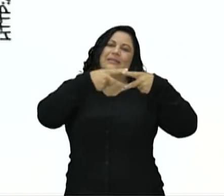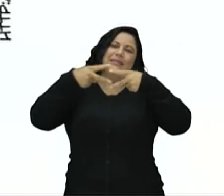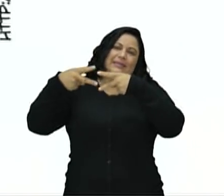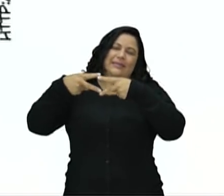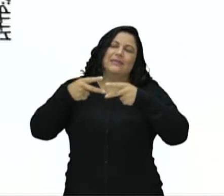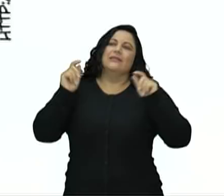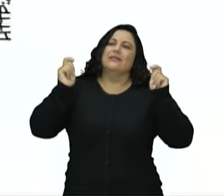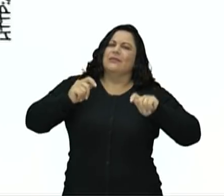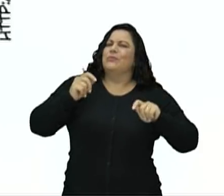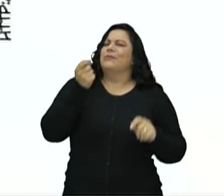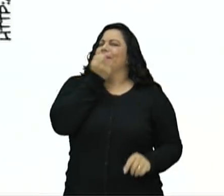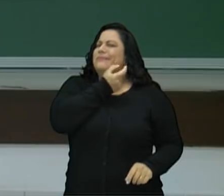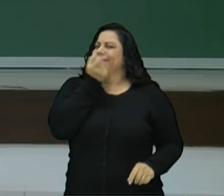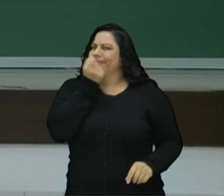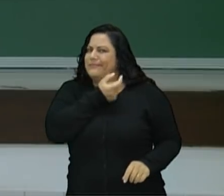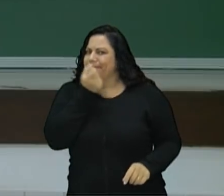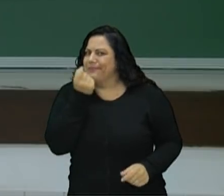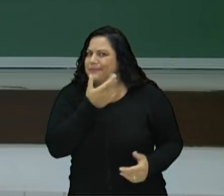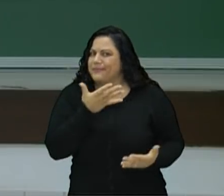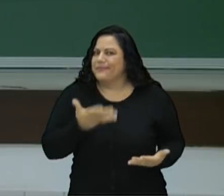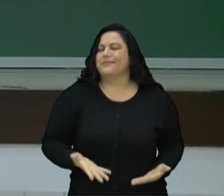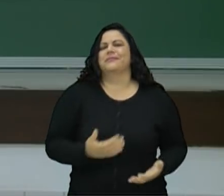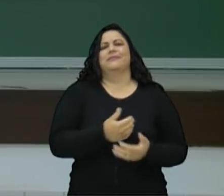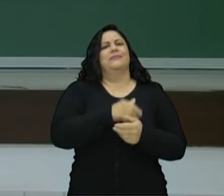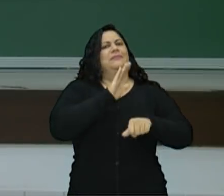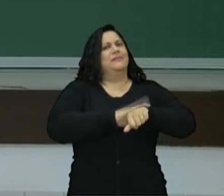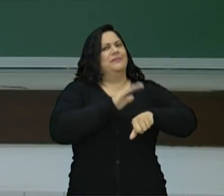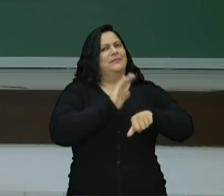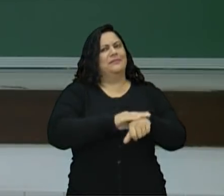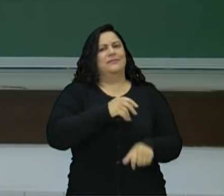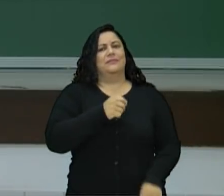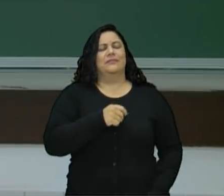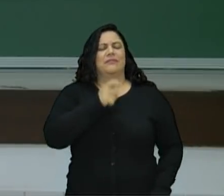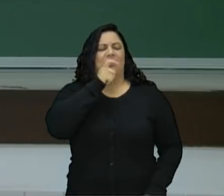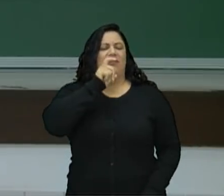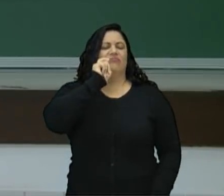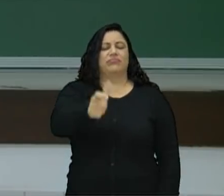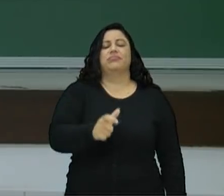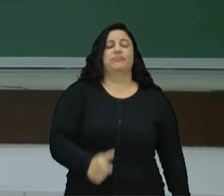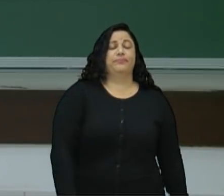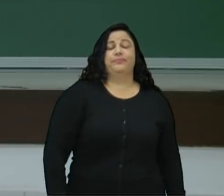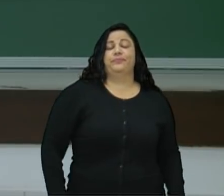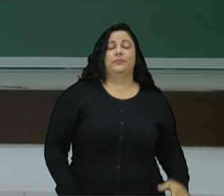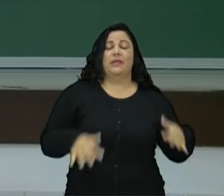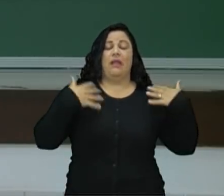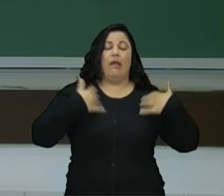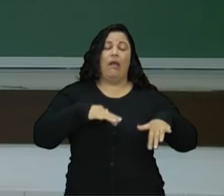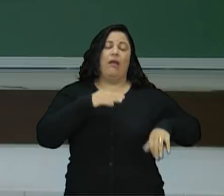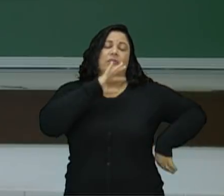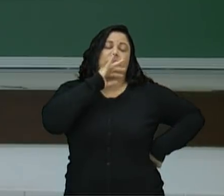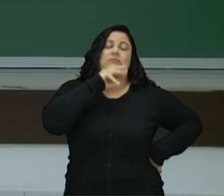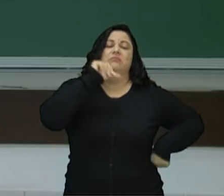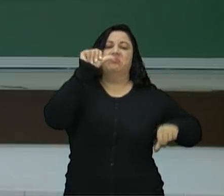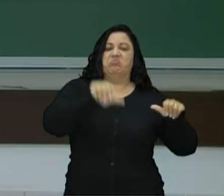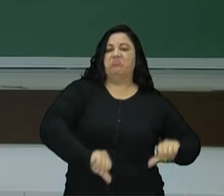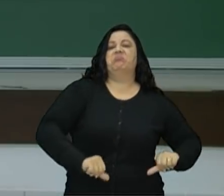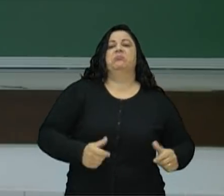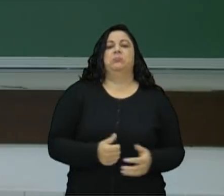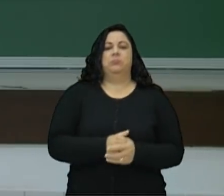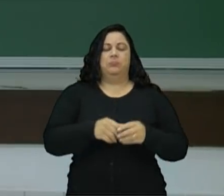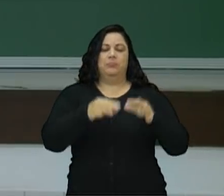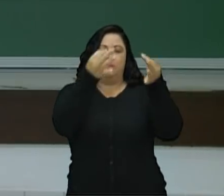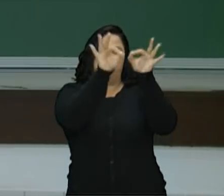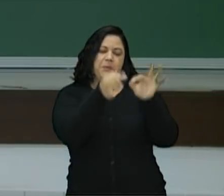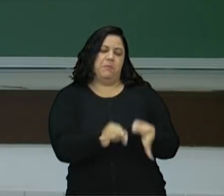né? Então, num primeiro momento, ela está fazendo uma crítica às pessoas que cedem aí às tentações, né, e cedem